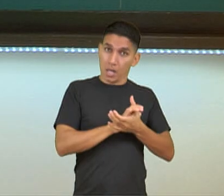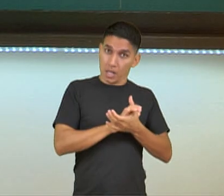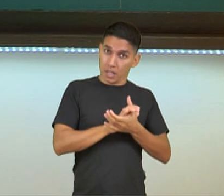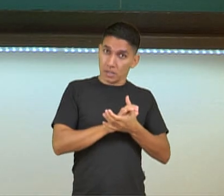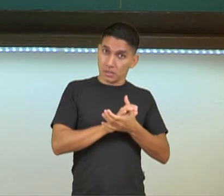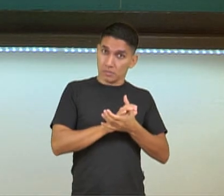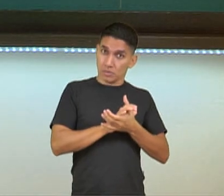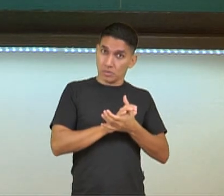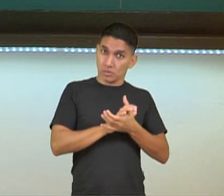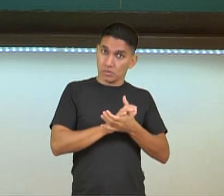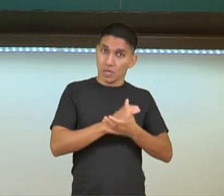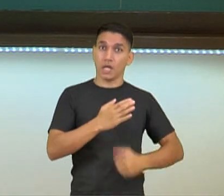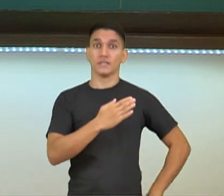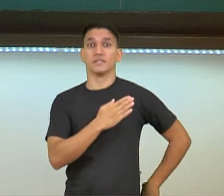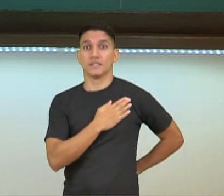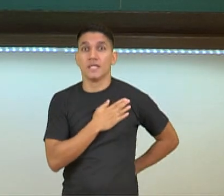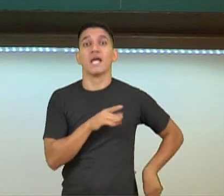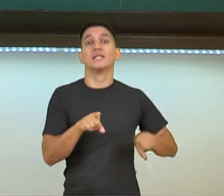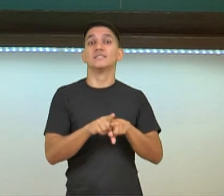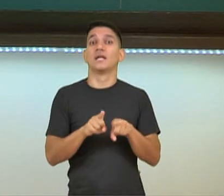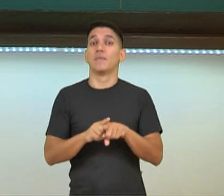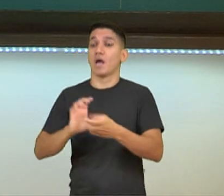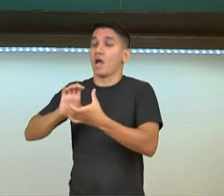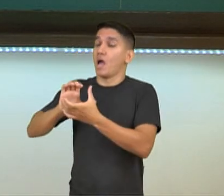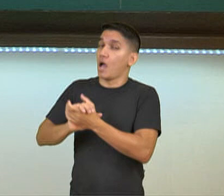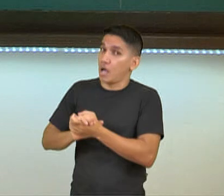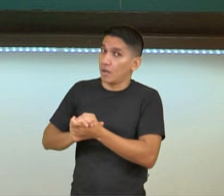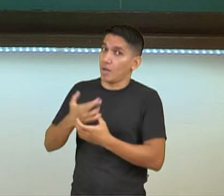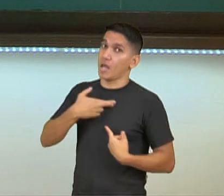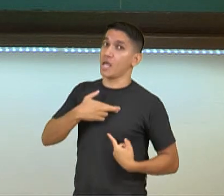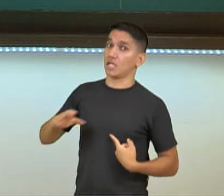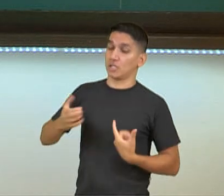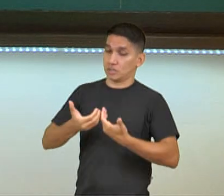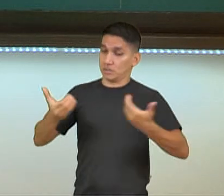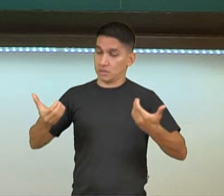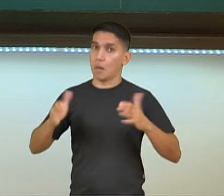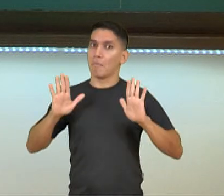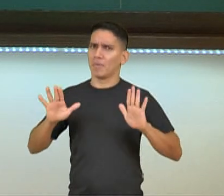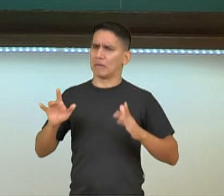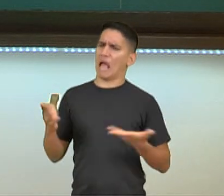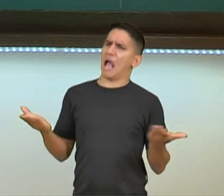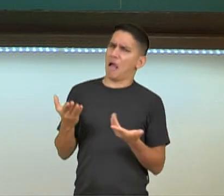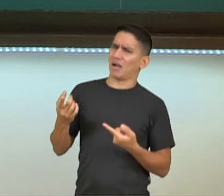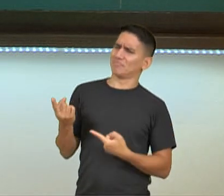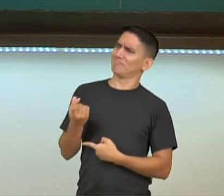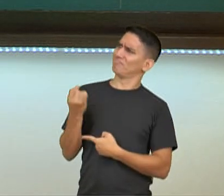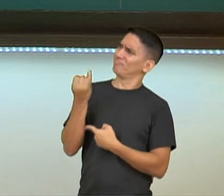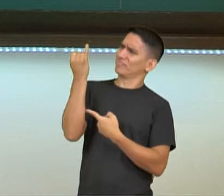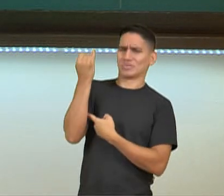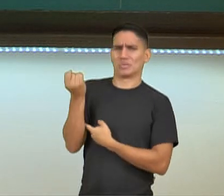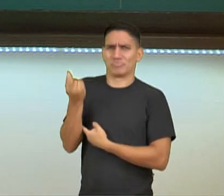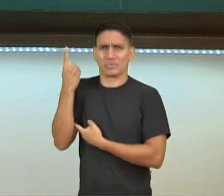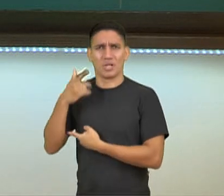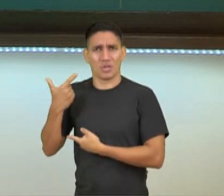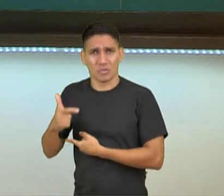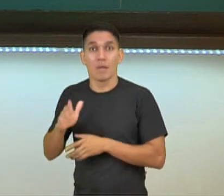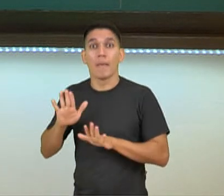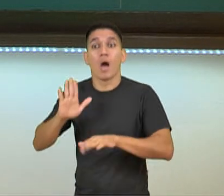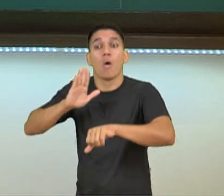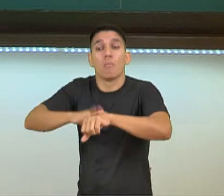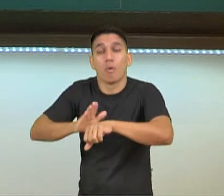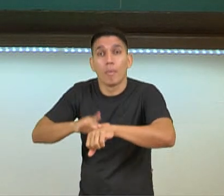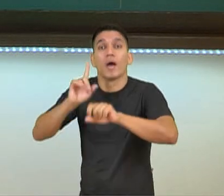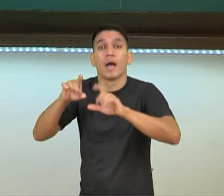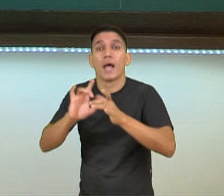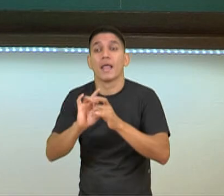religioso. Isso talvez para a gente não se mostre uma coisa tão importante, mas naquele momento isso vai ser importante para dar uma liberdade para